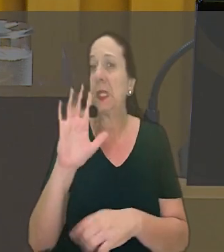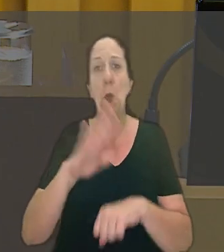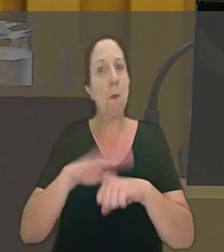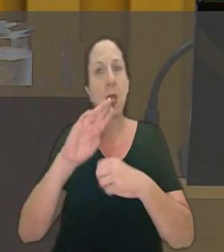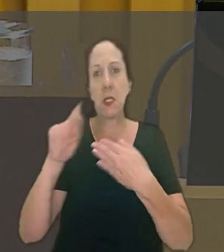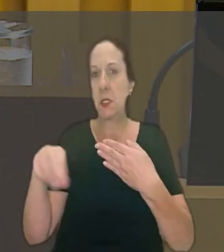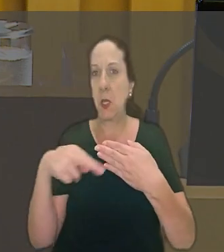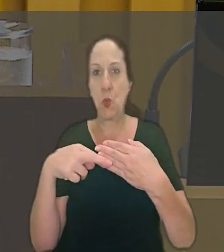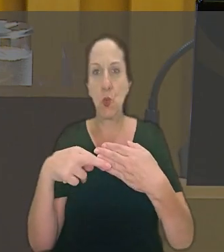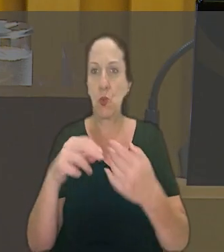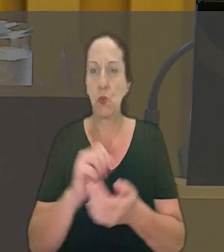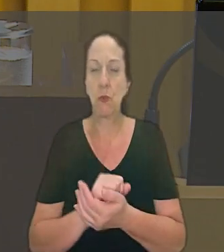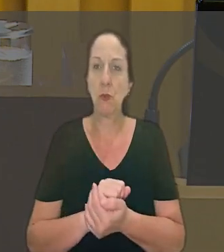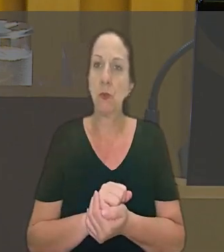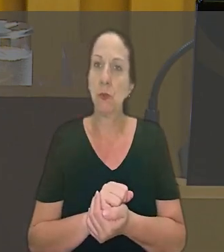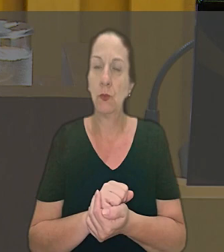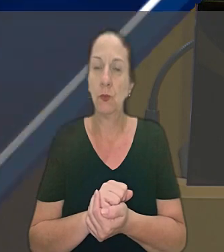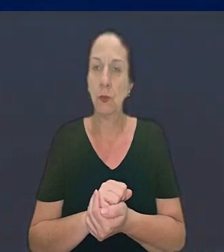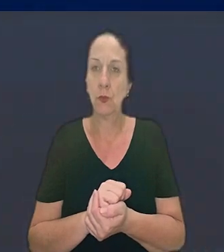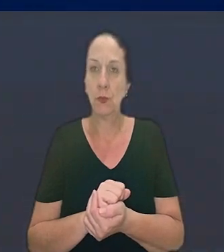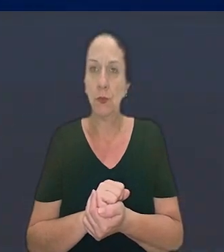e não cabe mais recurso.